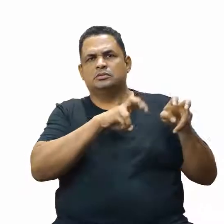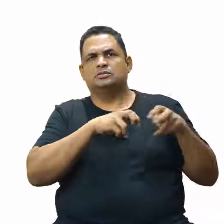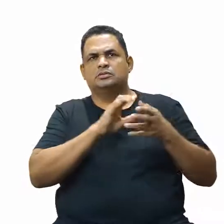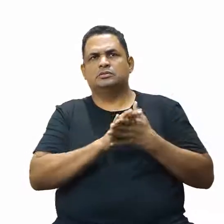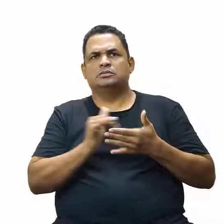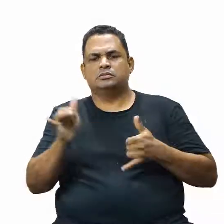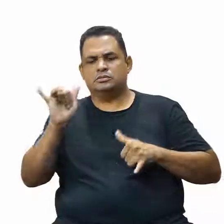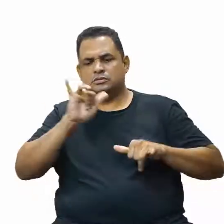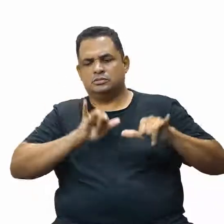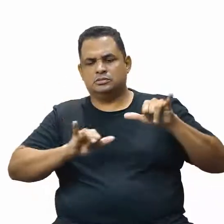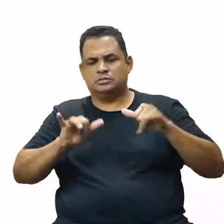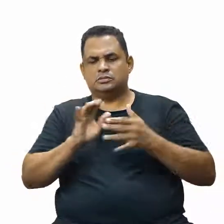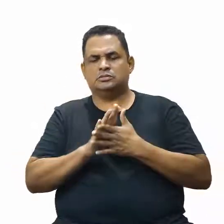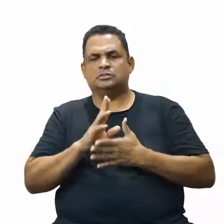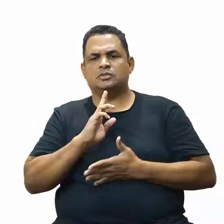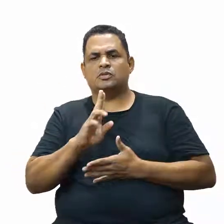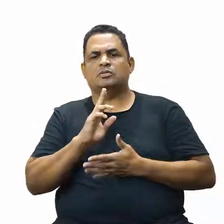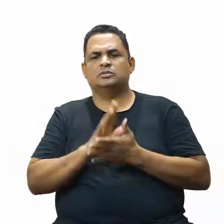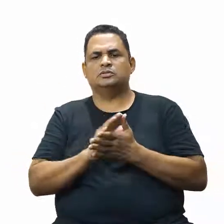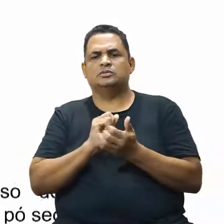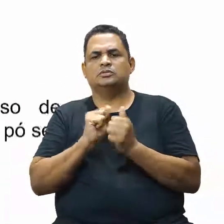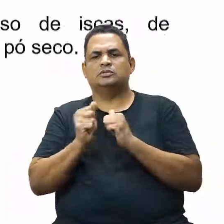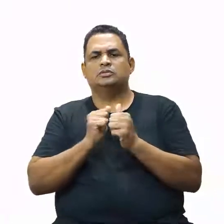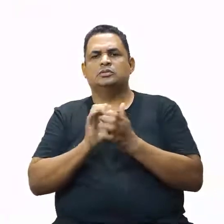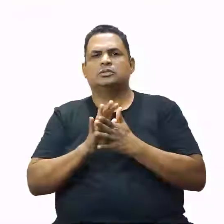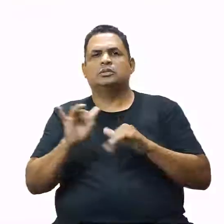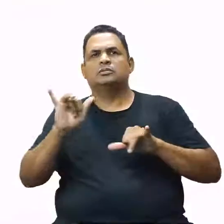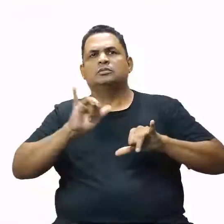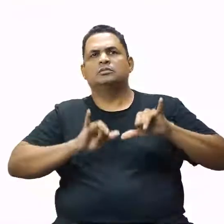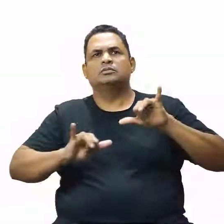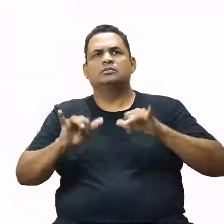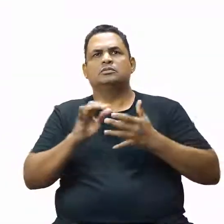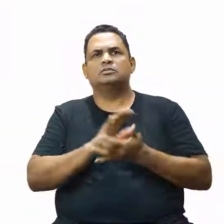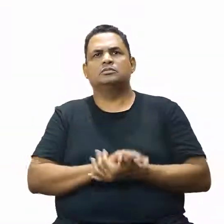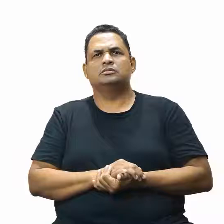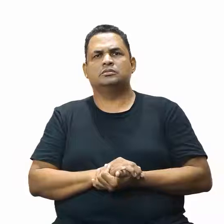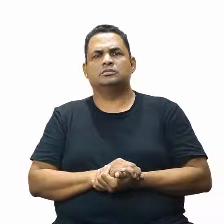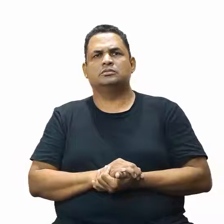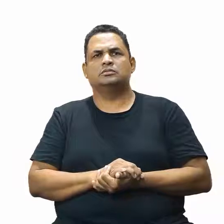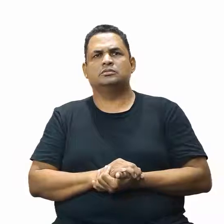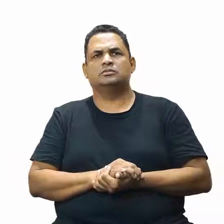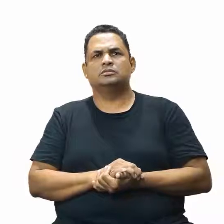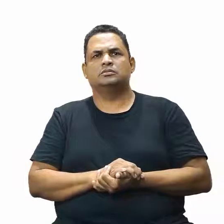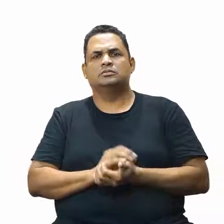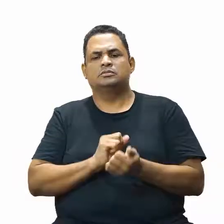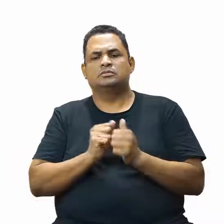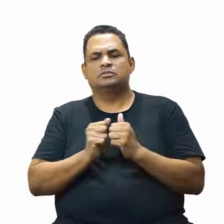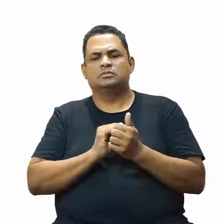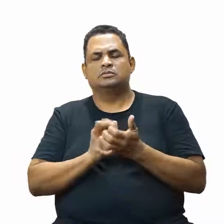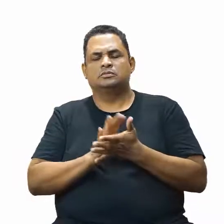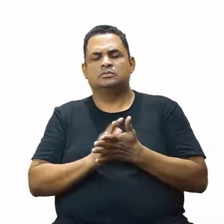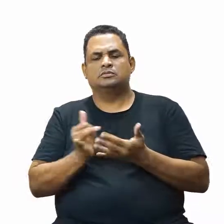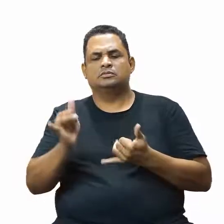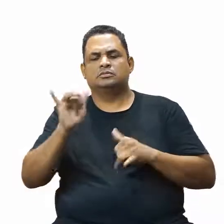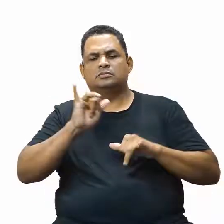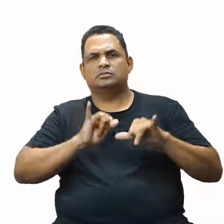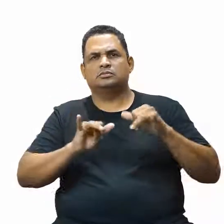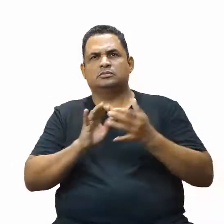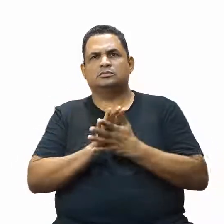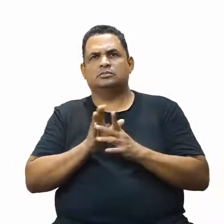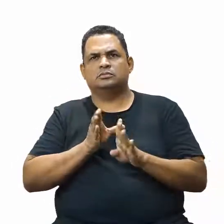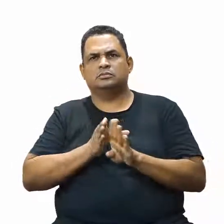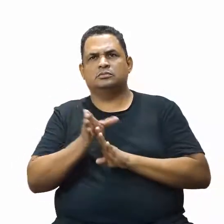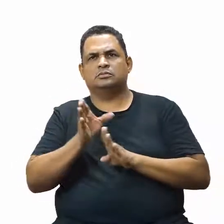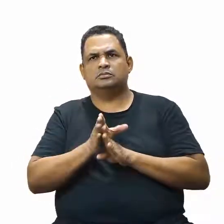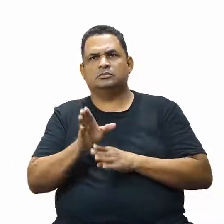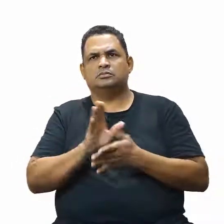Químico. Qual é o processo de controle químico, professor? Para o controle químico, a recomendação